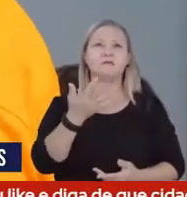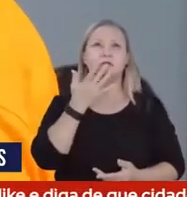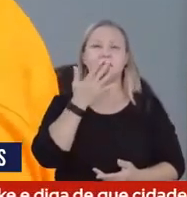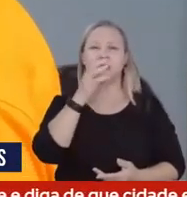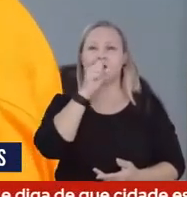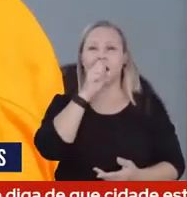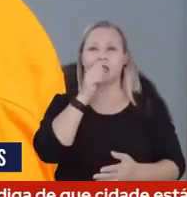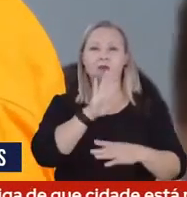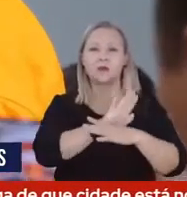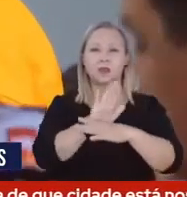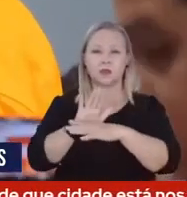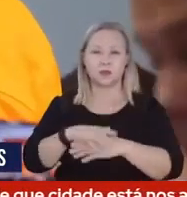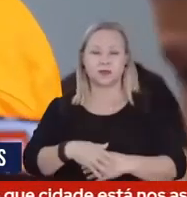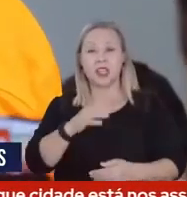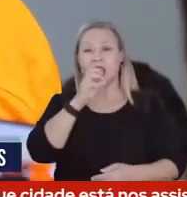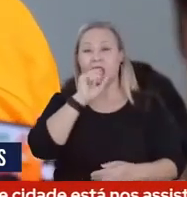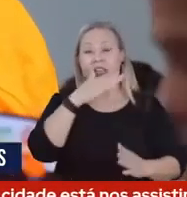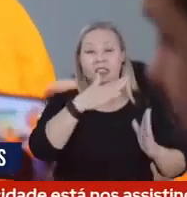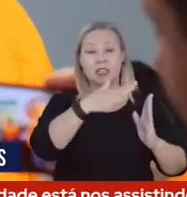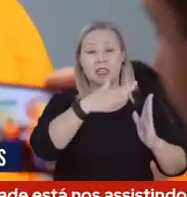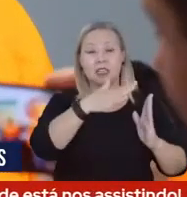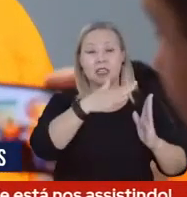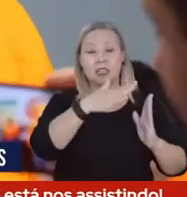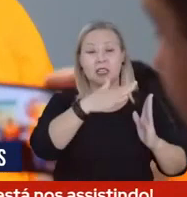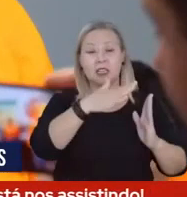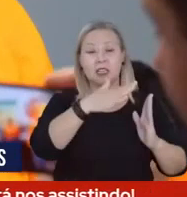maior favela da América Latina,